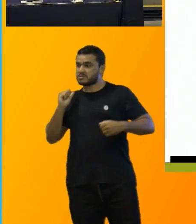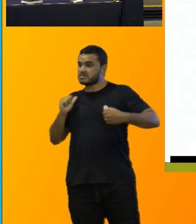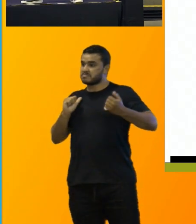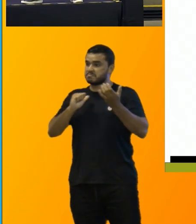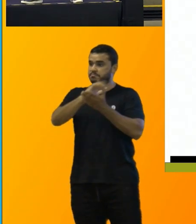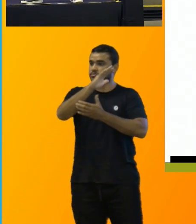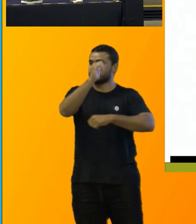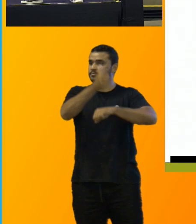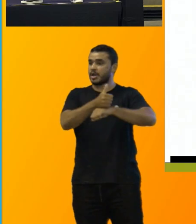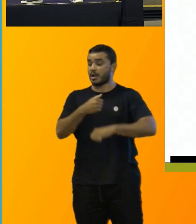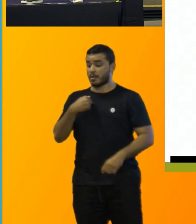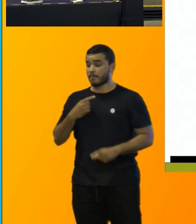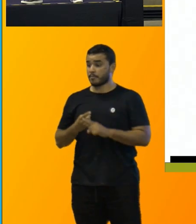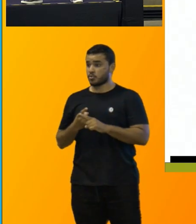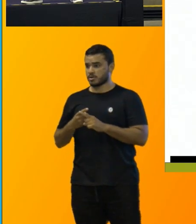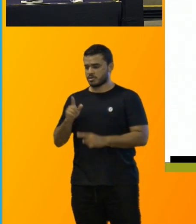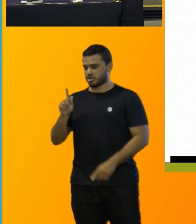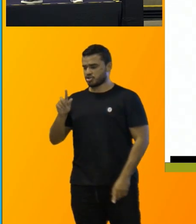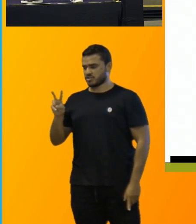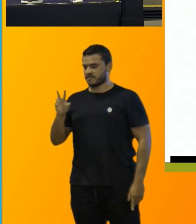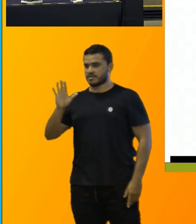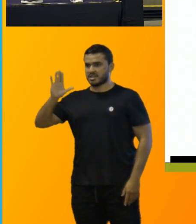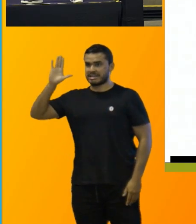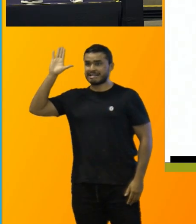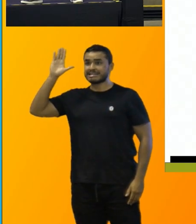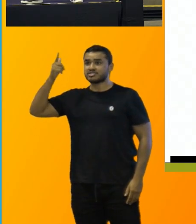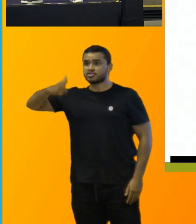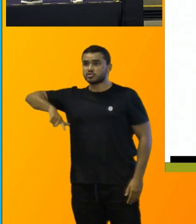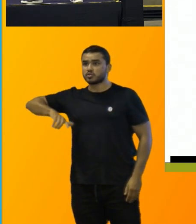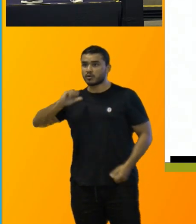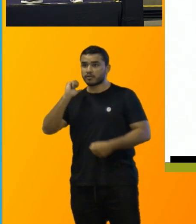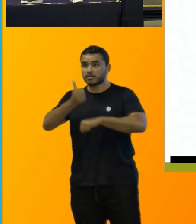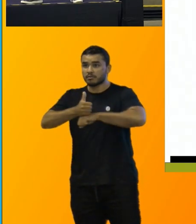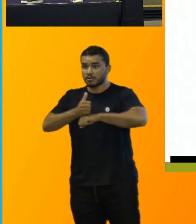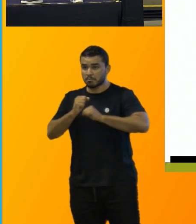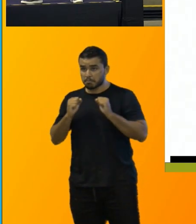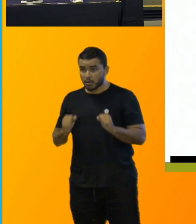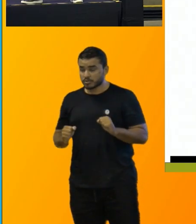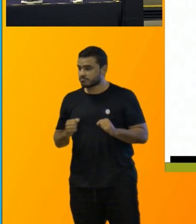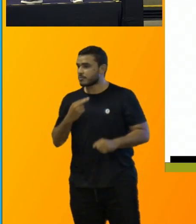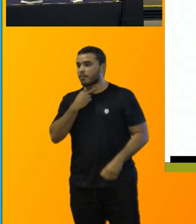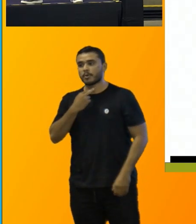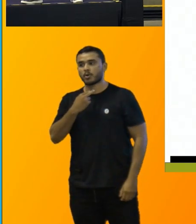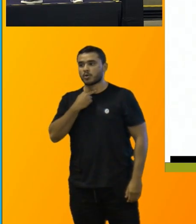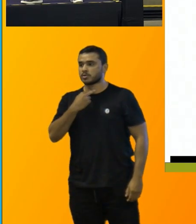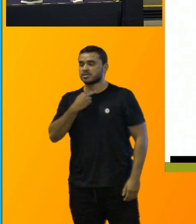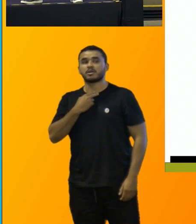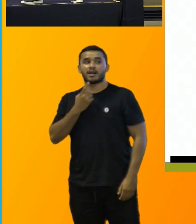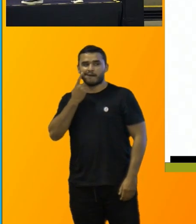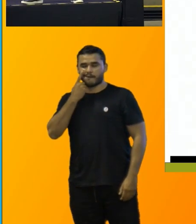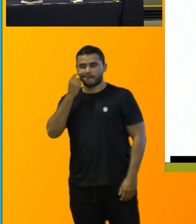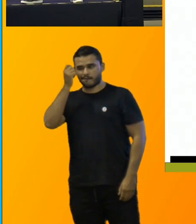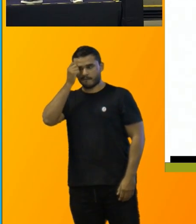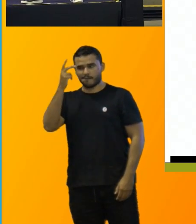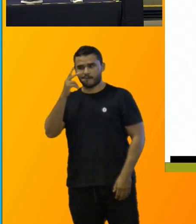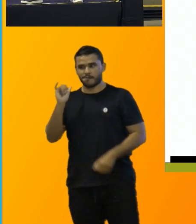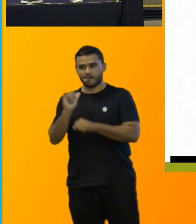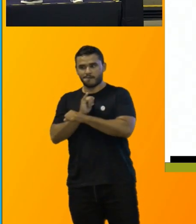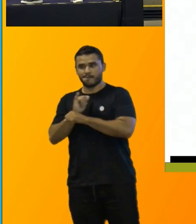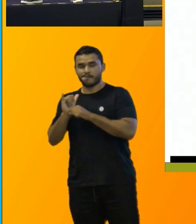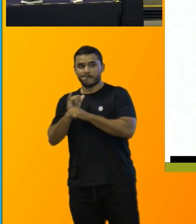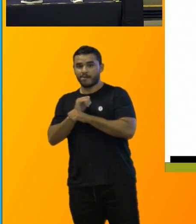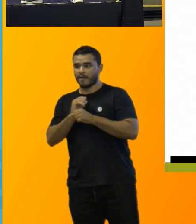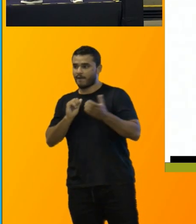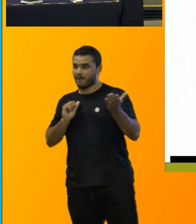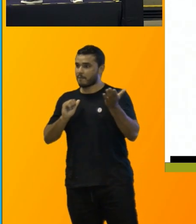reeleger. E aí foi criado um suposto plano comunista por uma das pessoas que inclusive